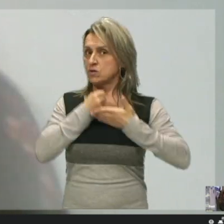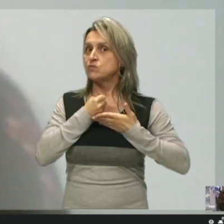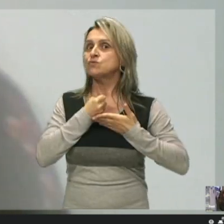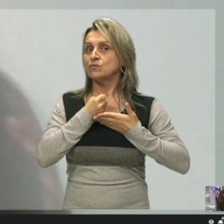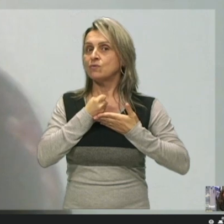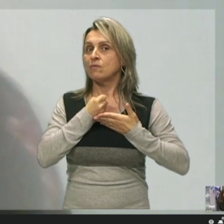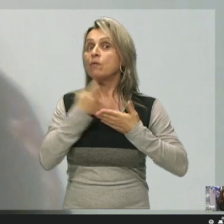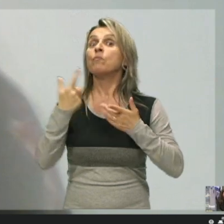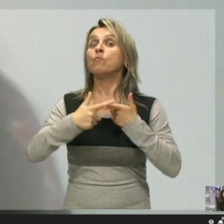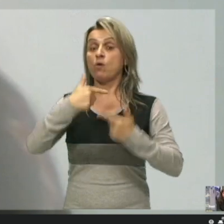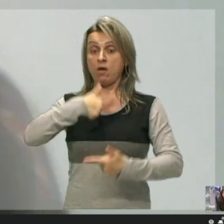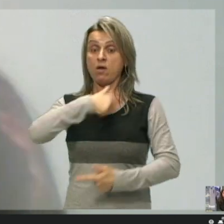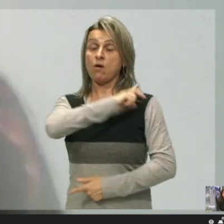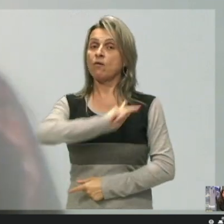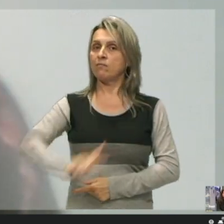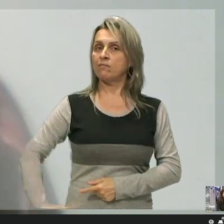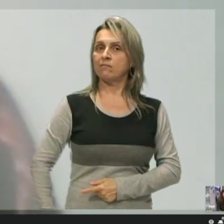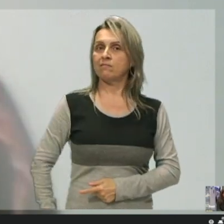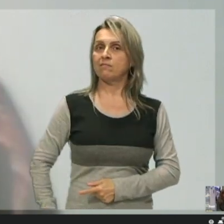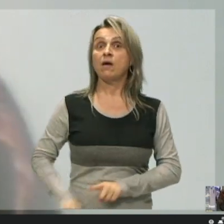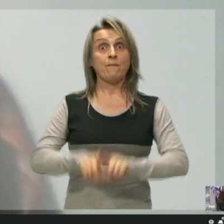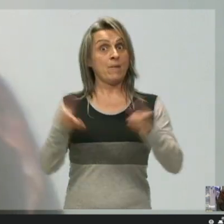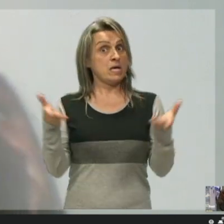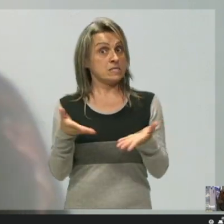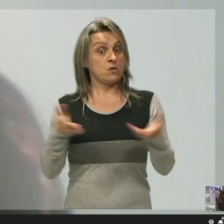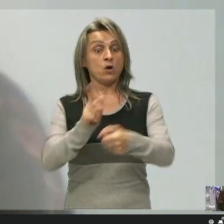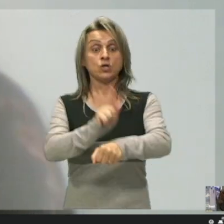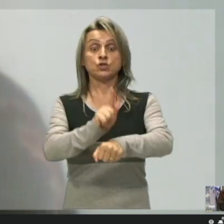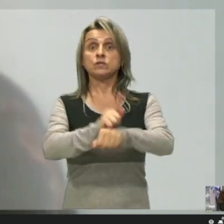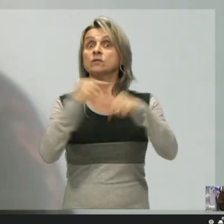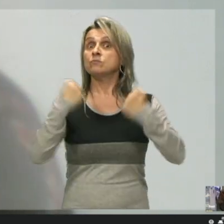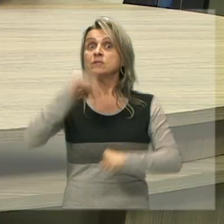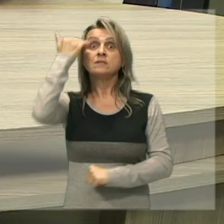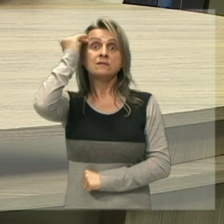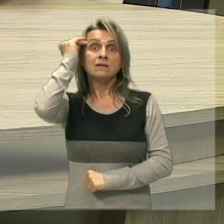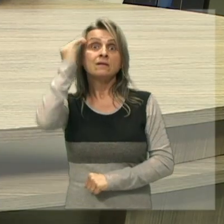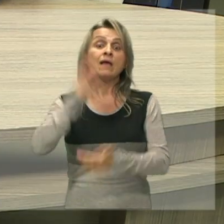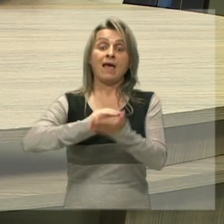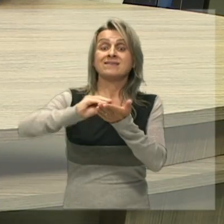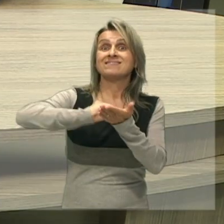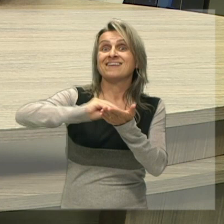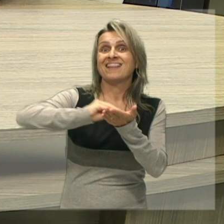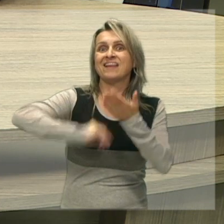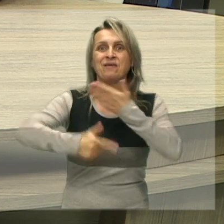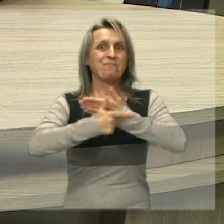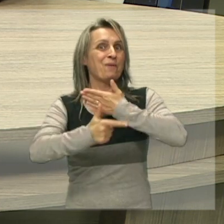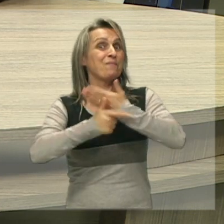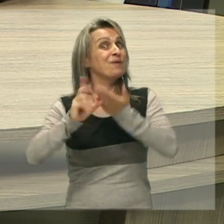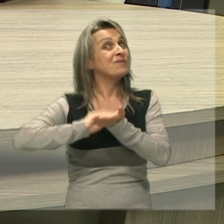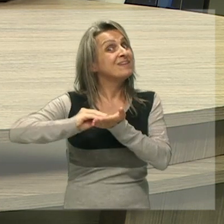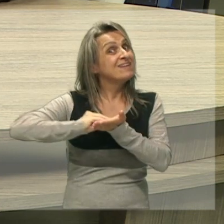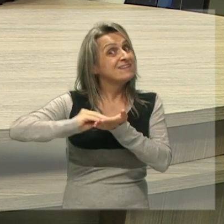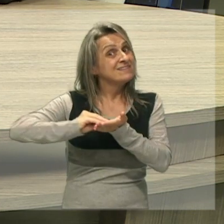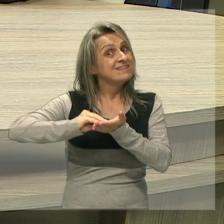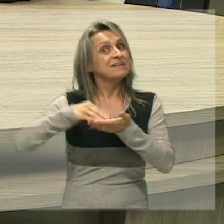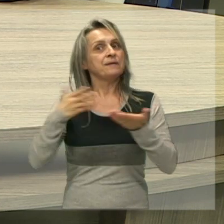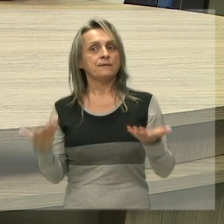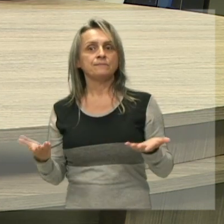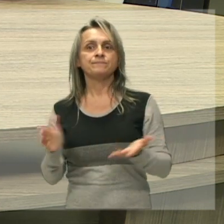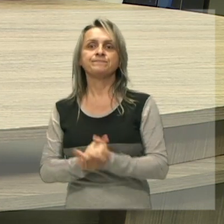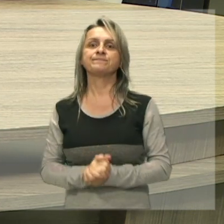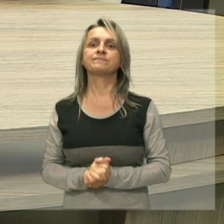que essa gestão entenda que uma secretaria tem que fazer esse papel. Com certeza, Bianca. Bianca, a gente está já